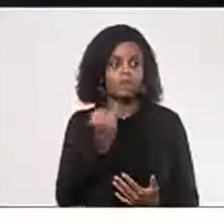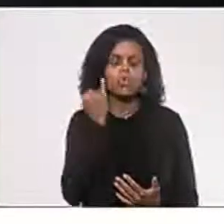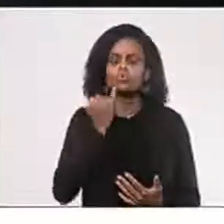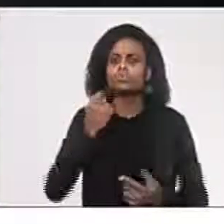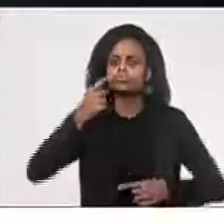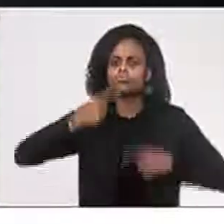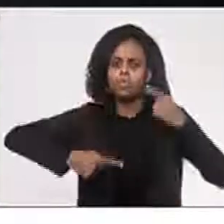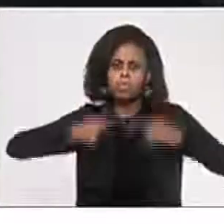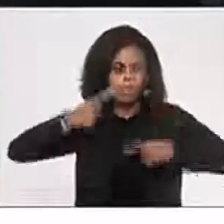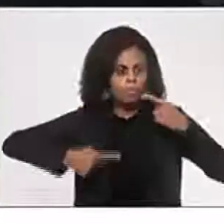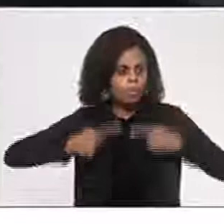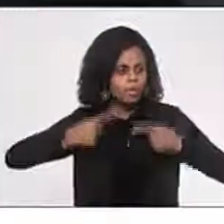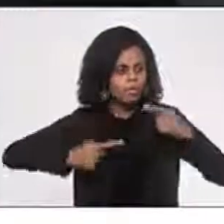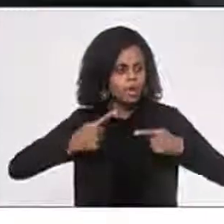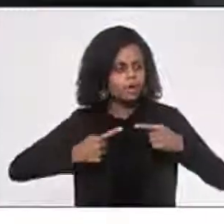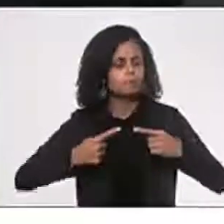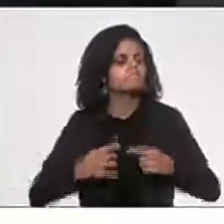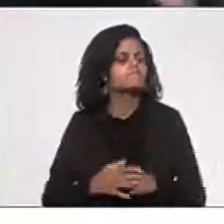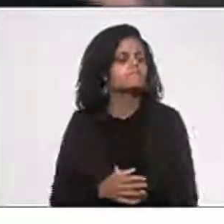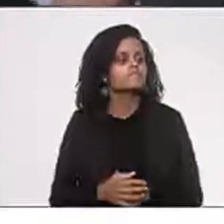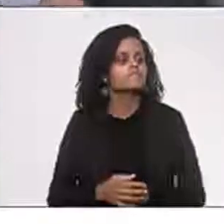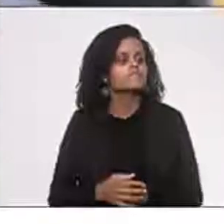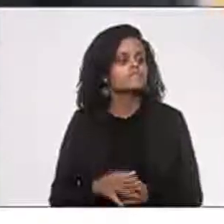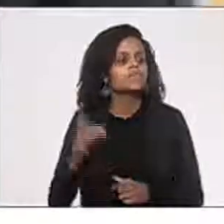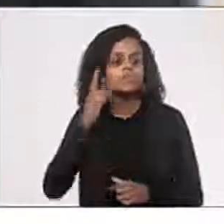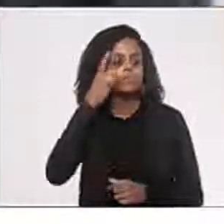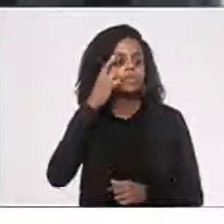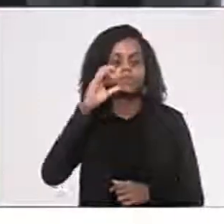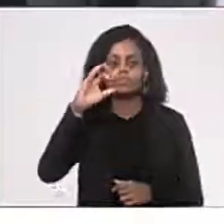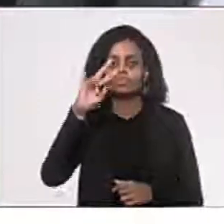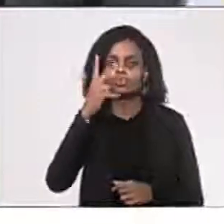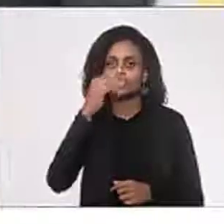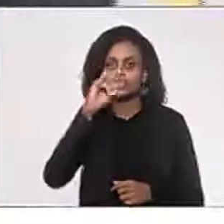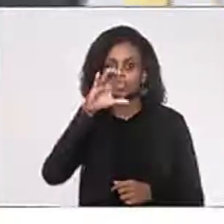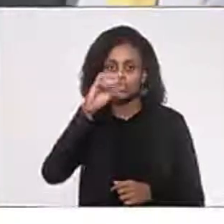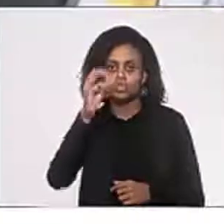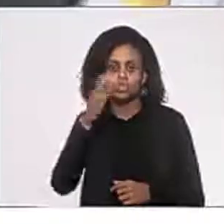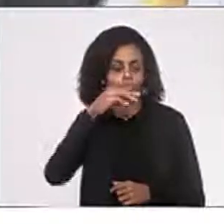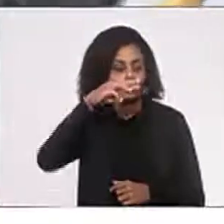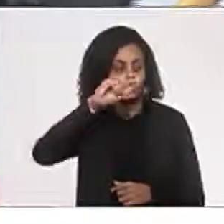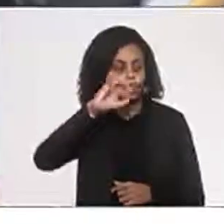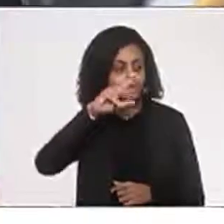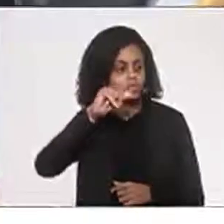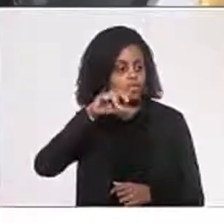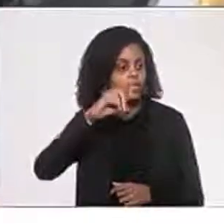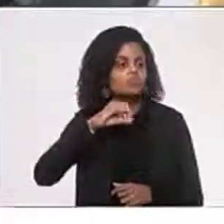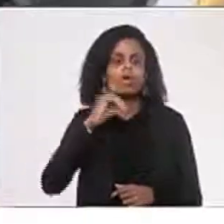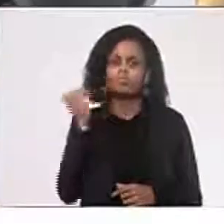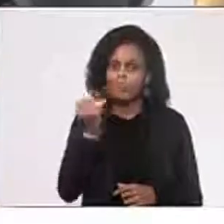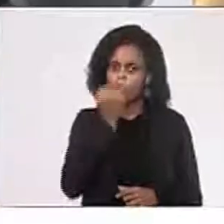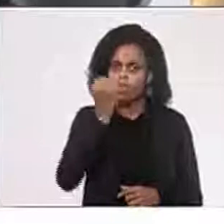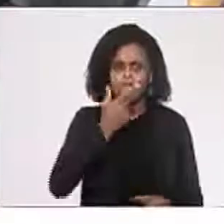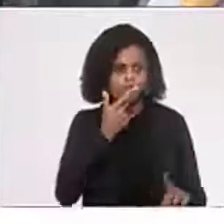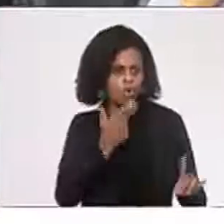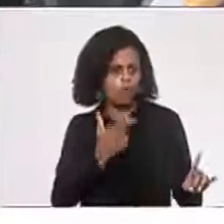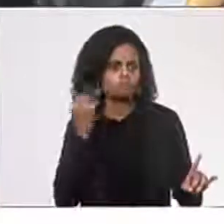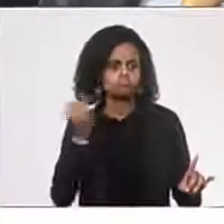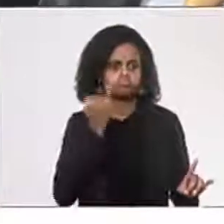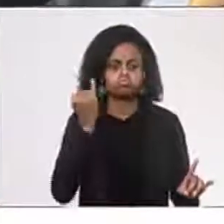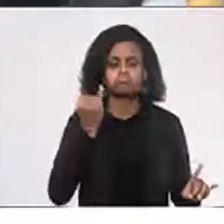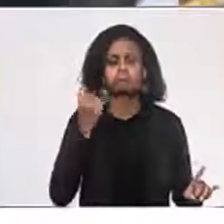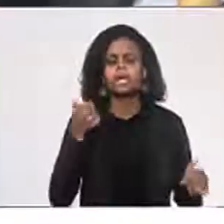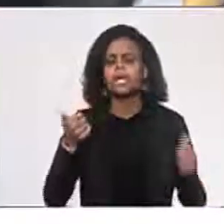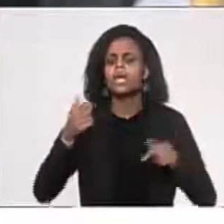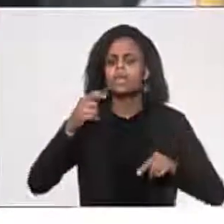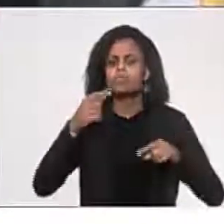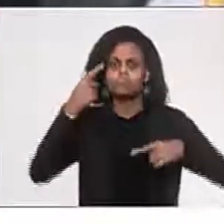discutir. O que o deputado Chico Machado falou aqui tem a sua relevância. É óbvio que nós precisamos discutir. O